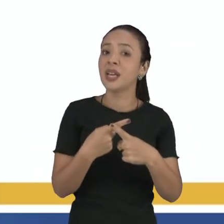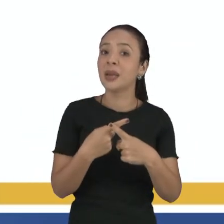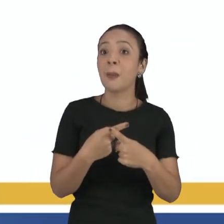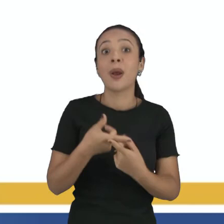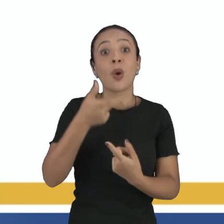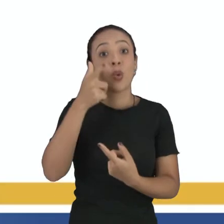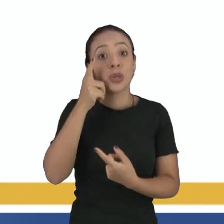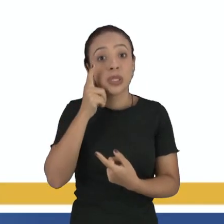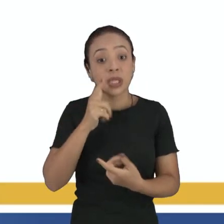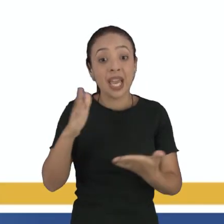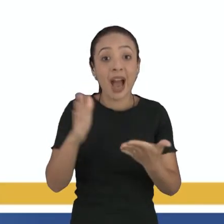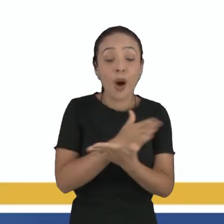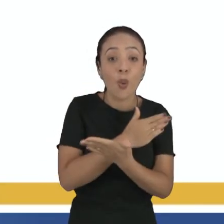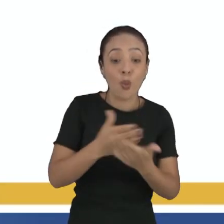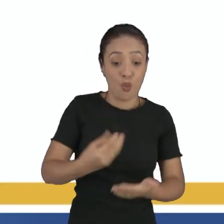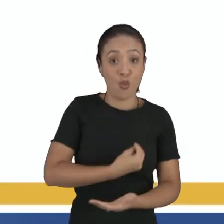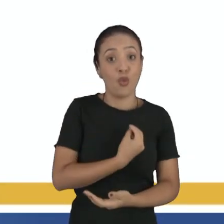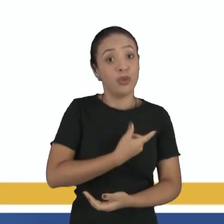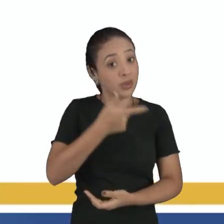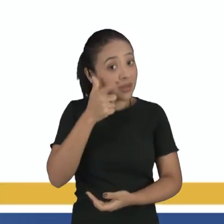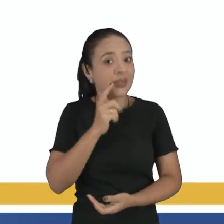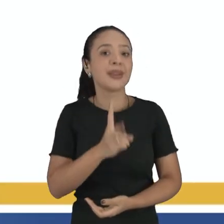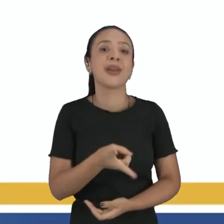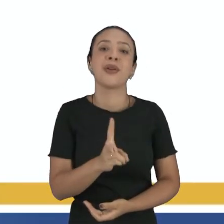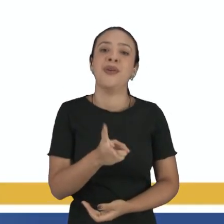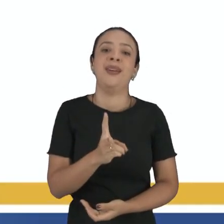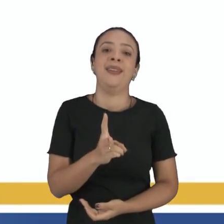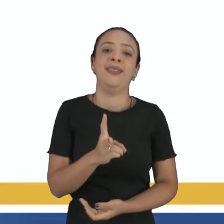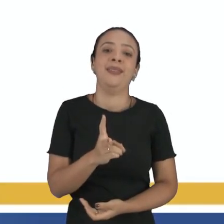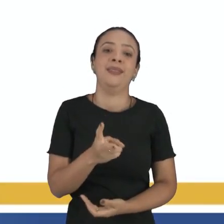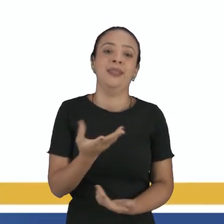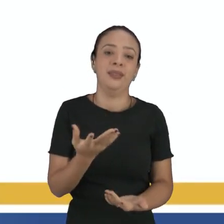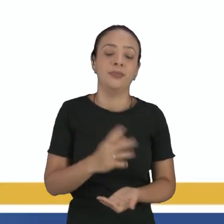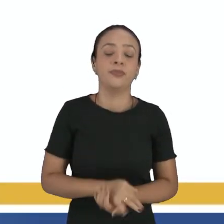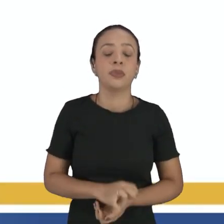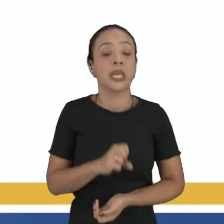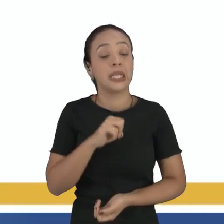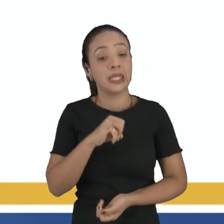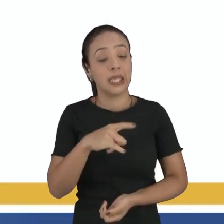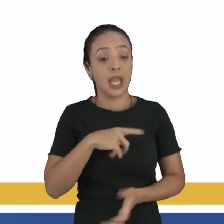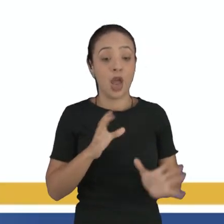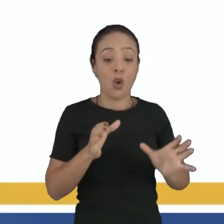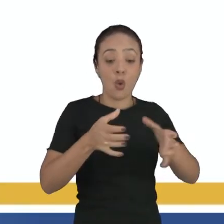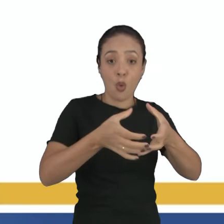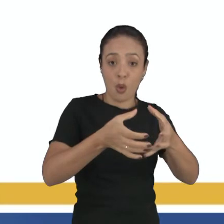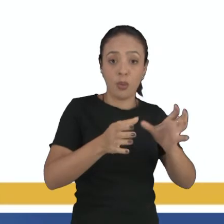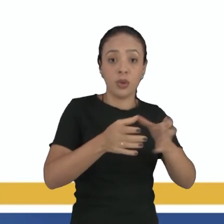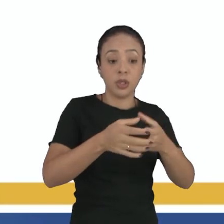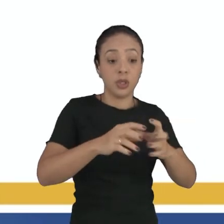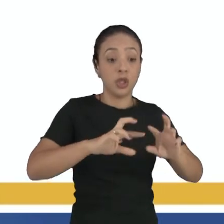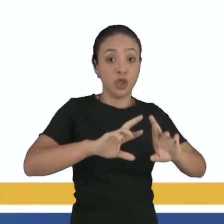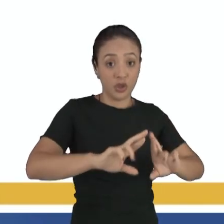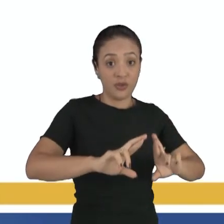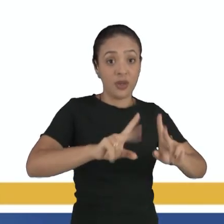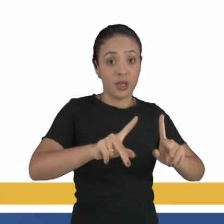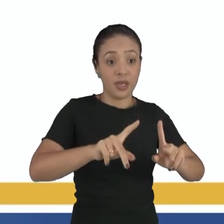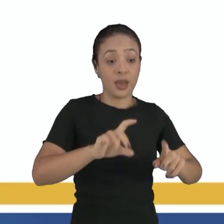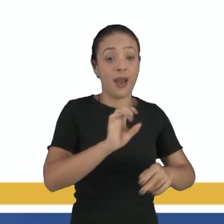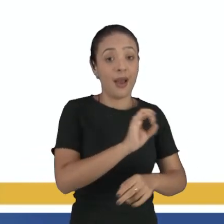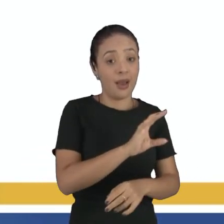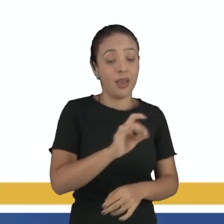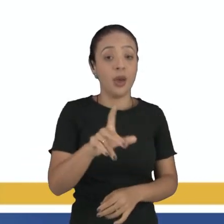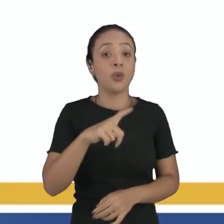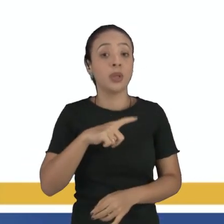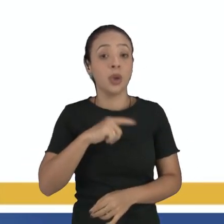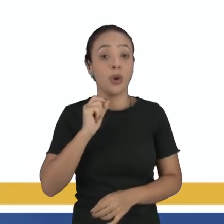a sobrevivência das espécies, tá? Então, ou seja, se são uma população formada por seres diferentes, eles vão